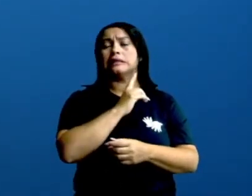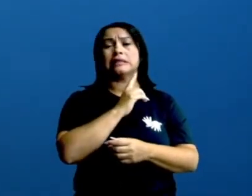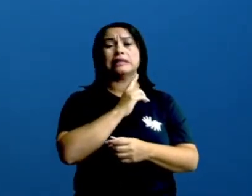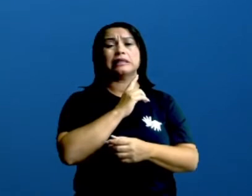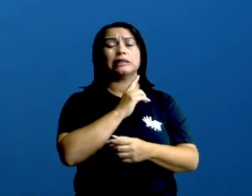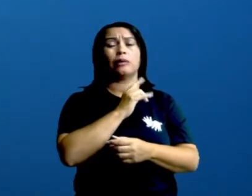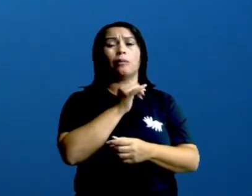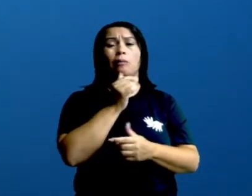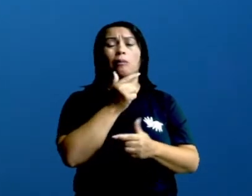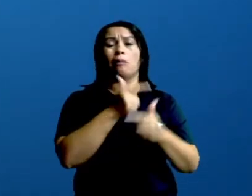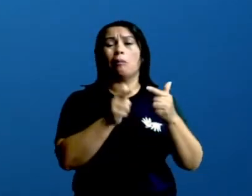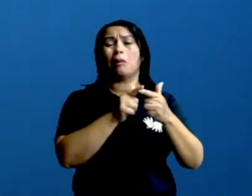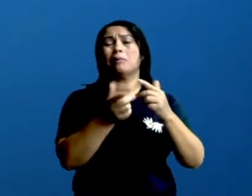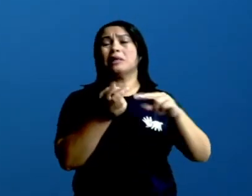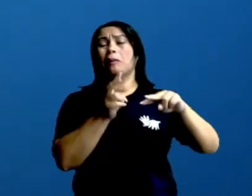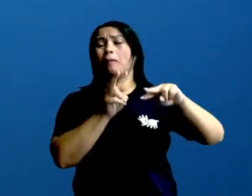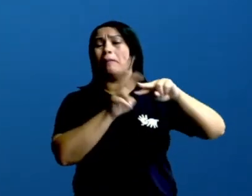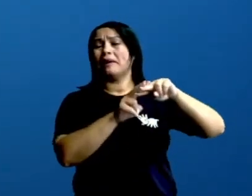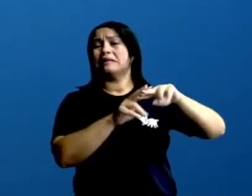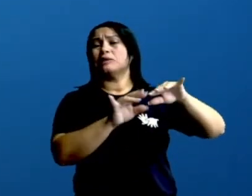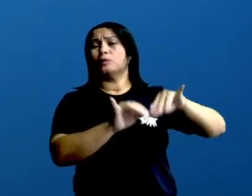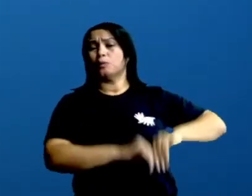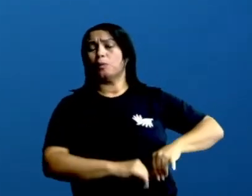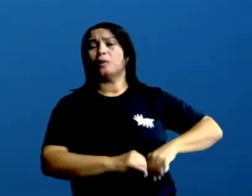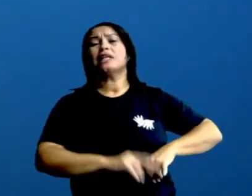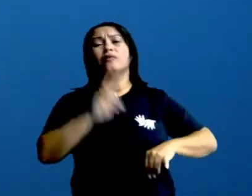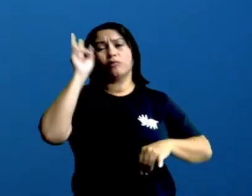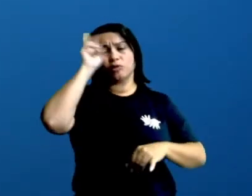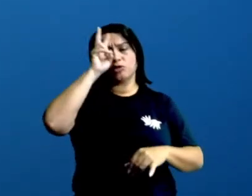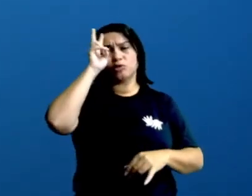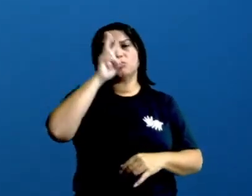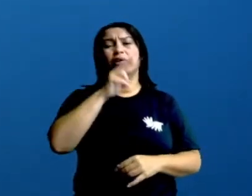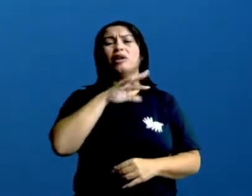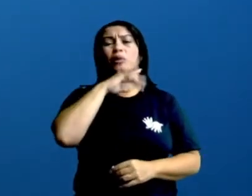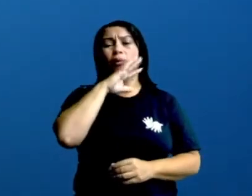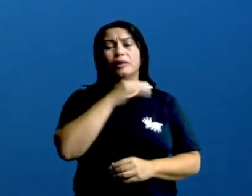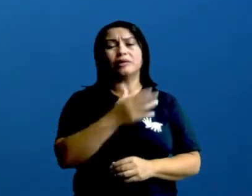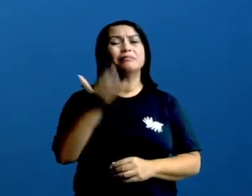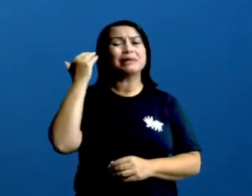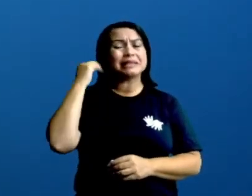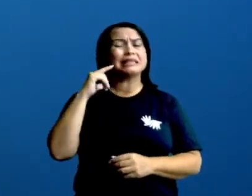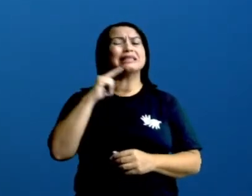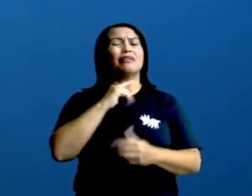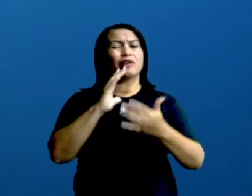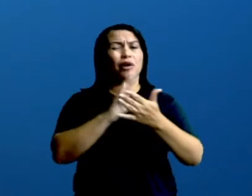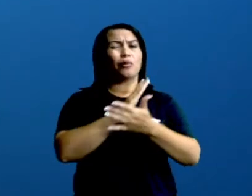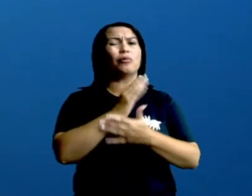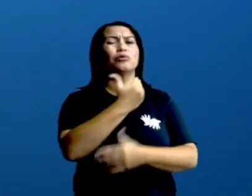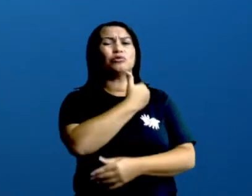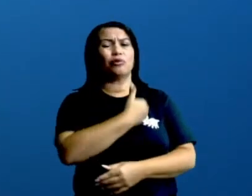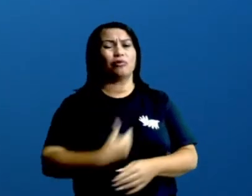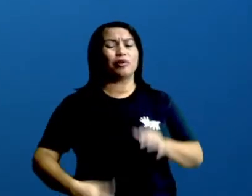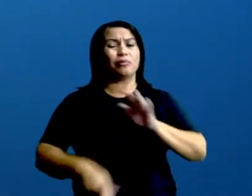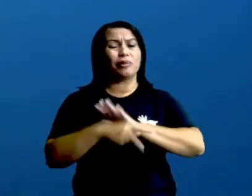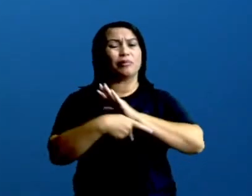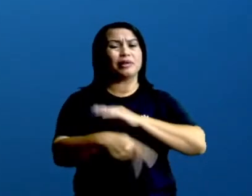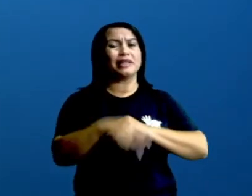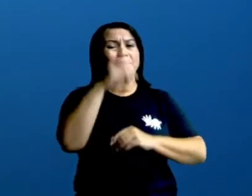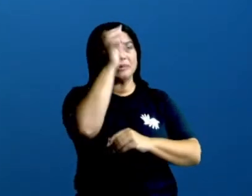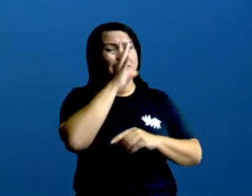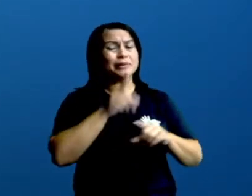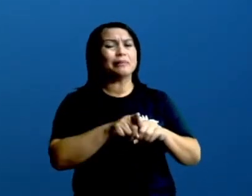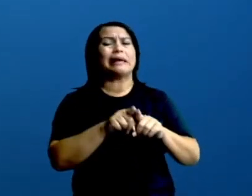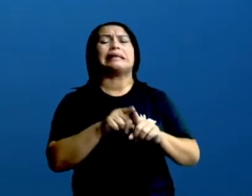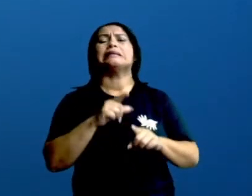eram torturadas. Era horrível, foi uma história horrível e que aconteceu em muitos dos governos daqui da América Latina. E